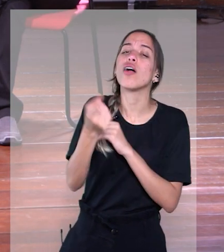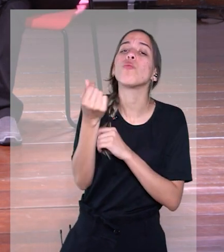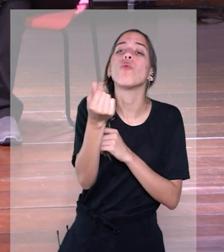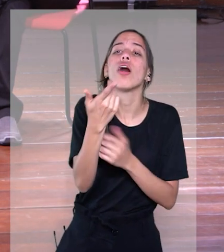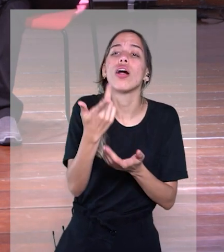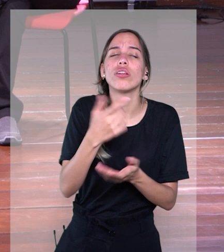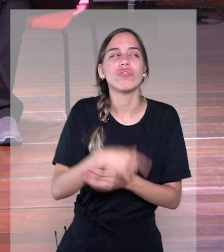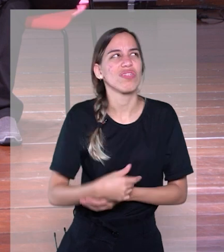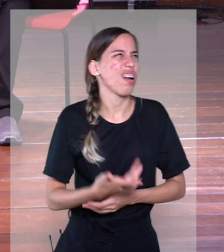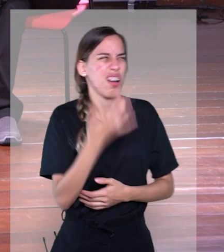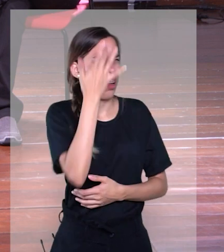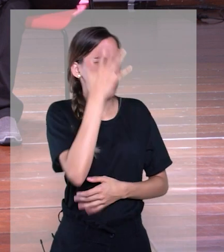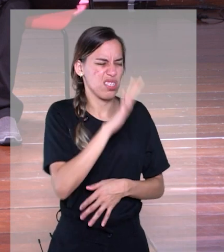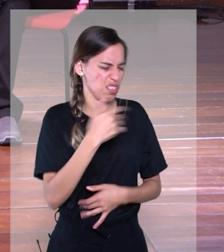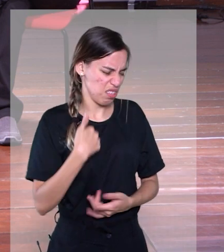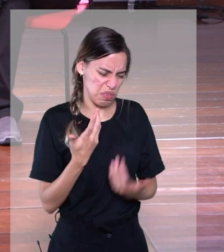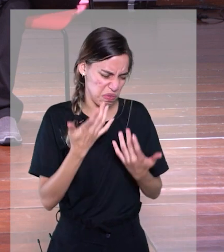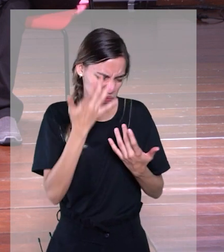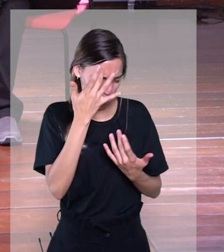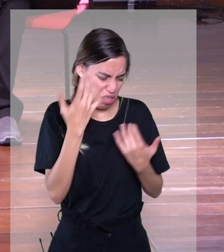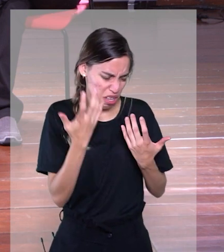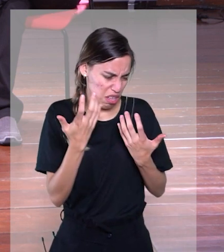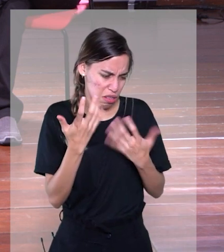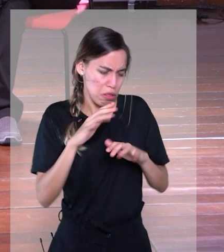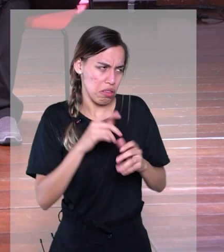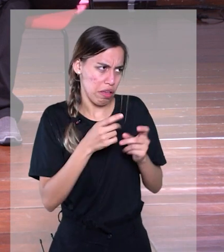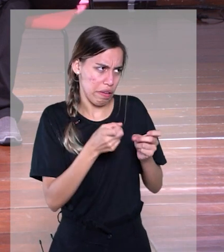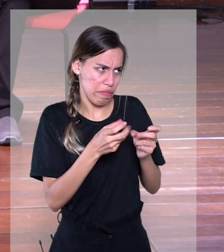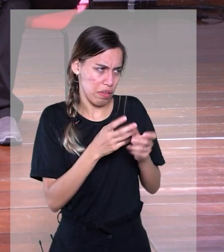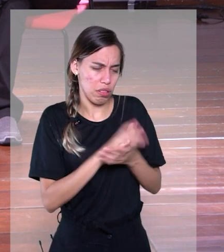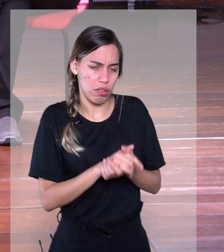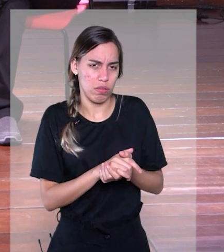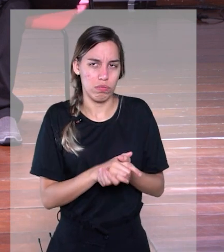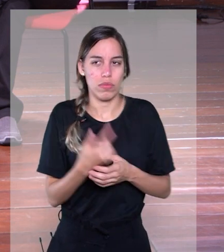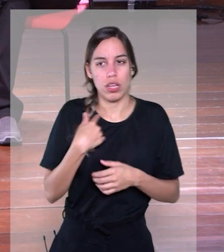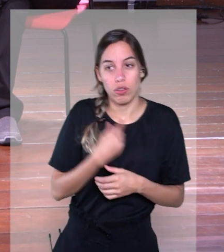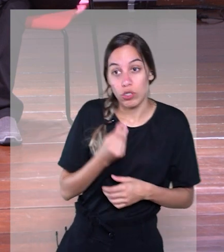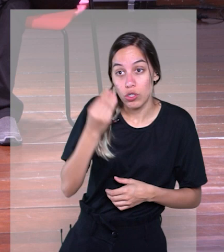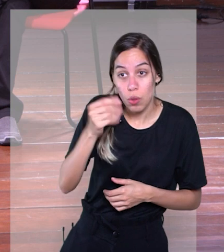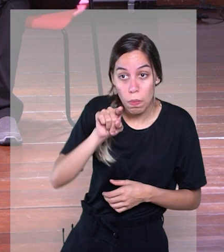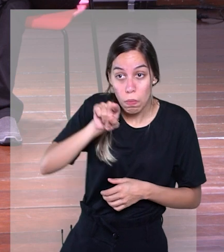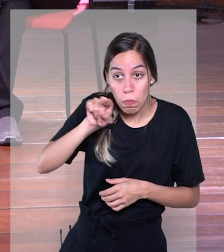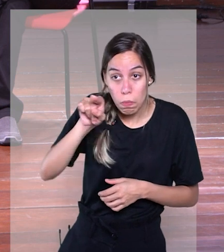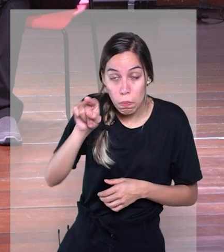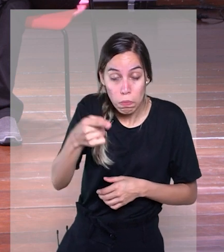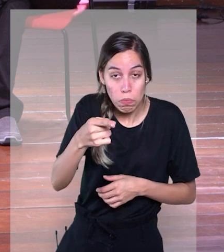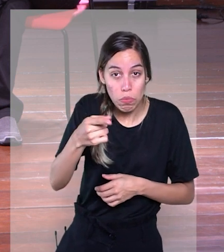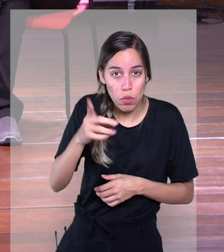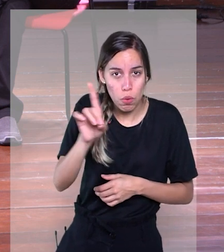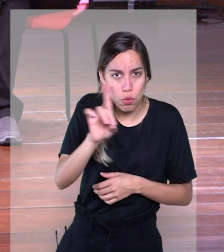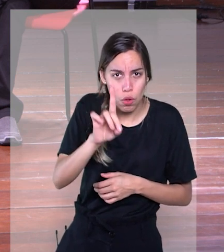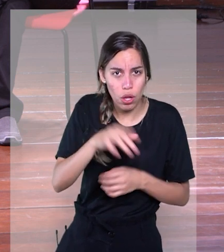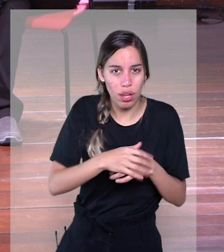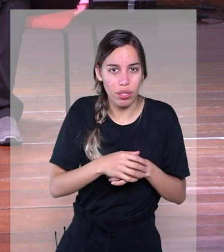sei, eu não sei se eu quero vender. Aí eu falei, eu te dou $1.000 pela câmera. Aí ele falou,